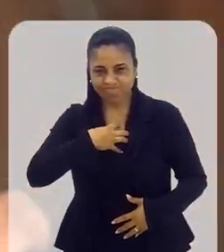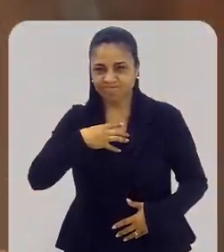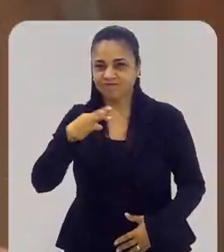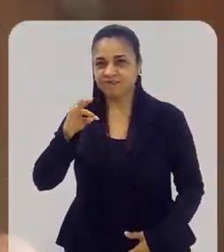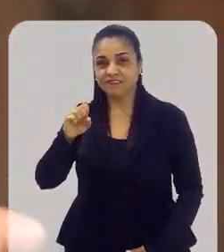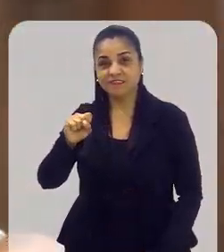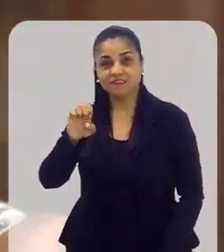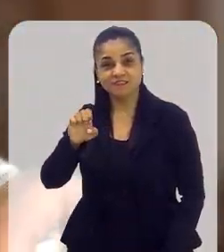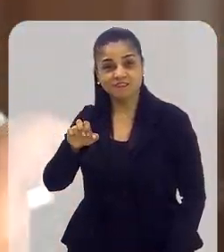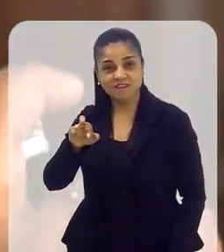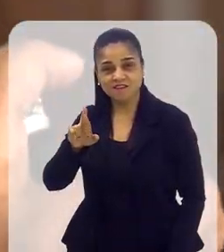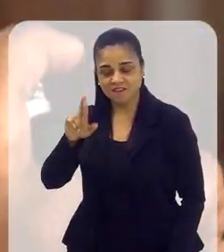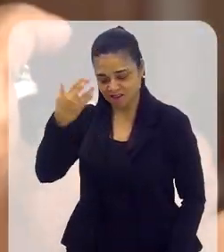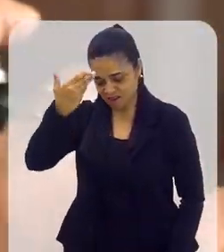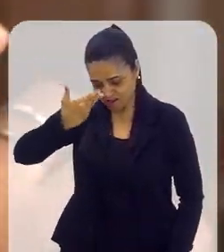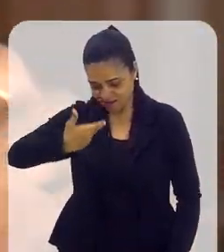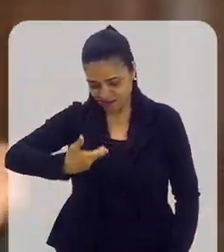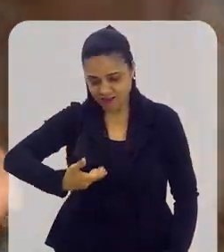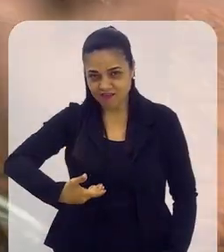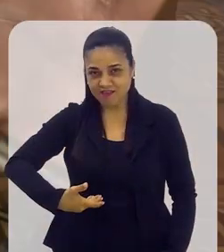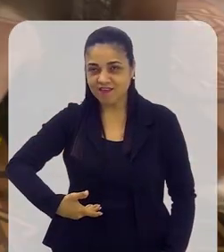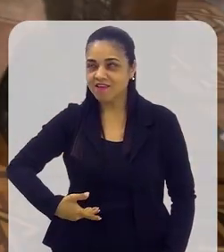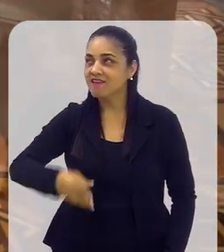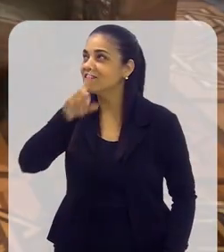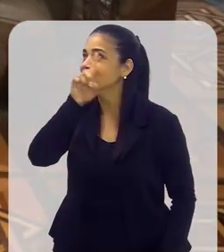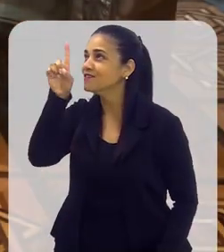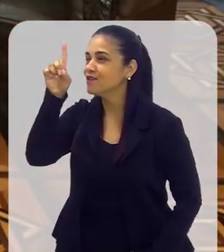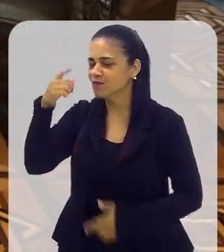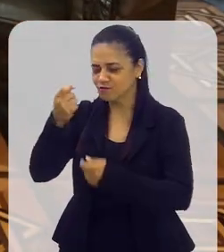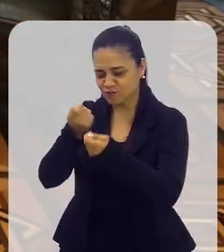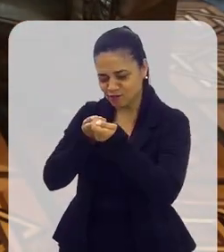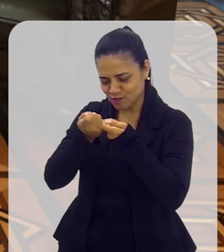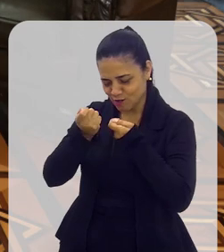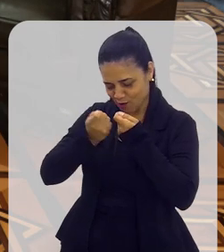todo teu ser Ele